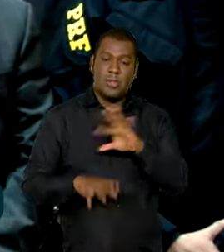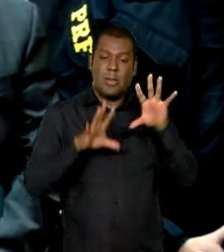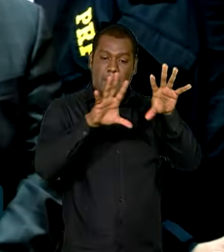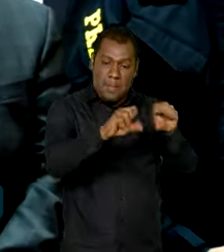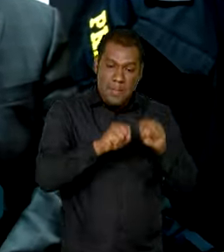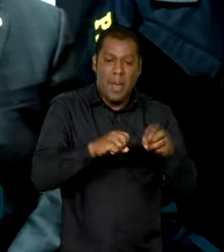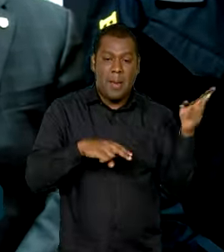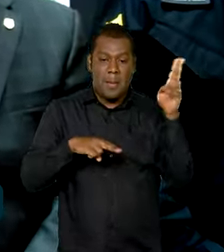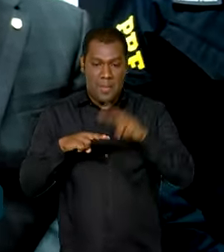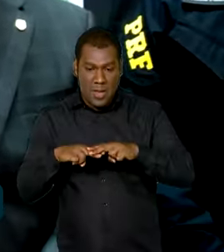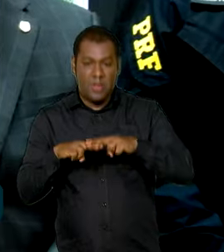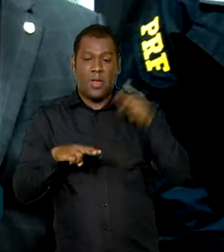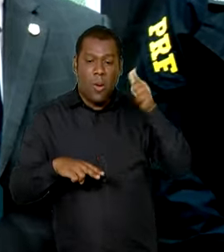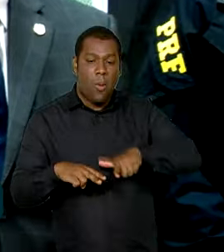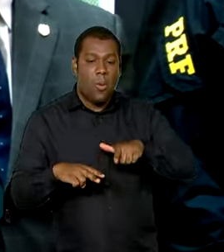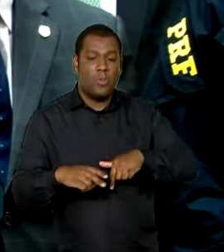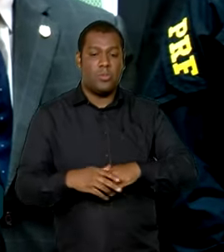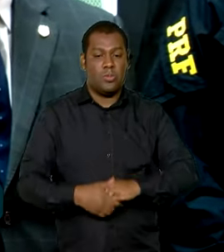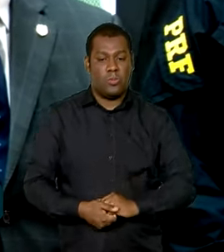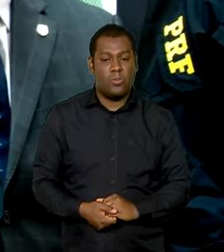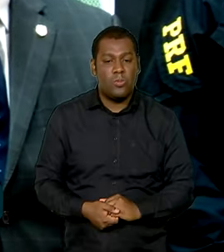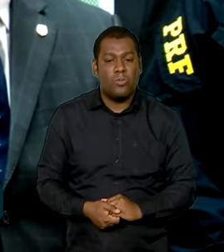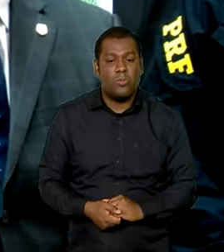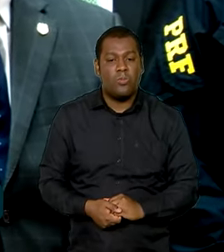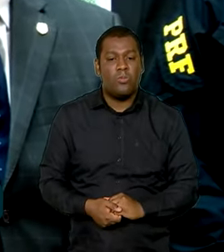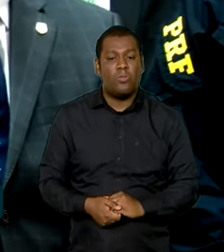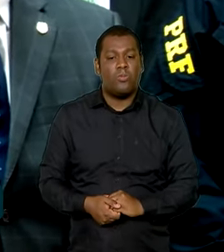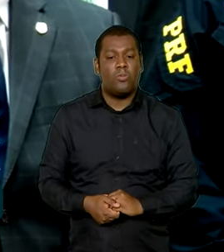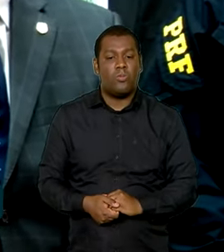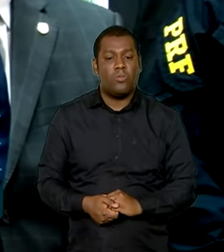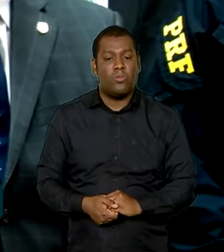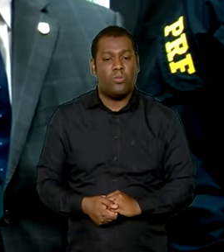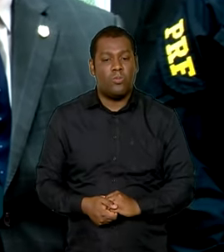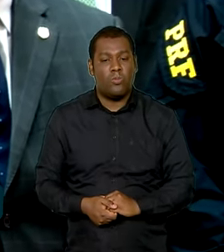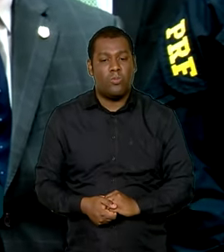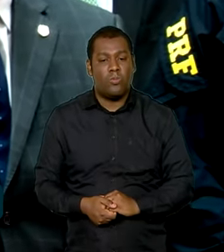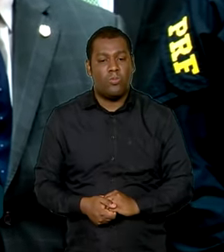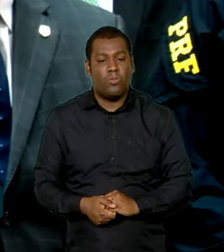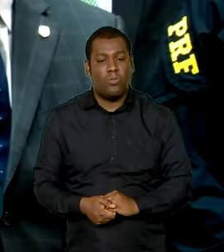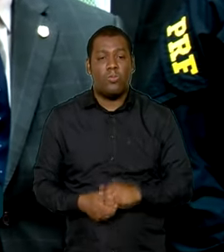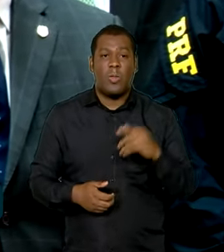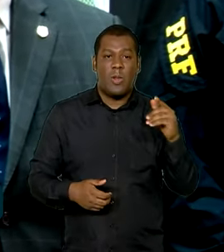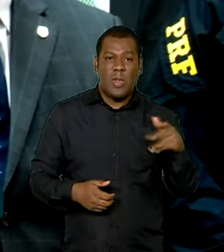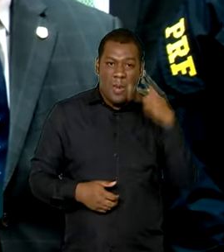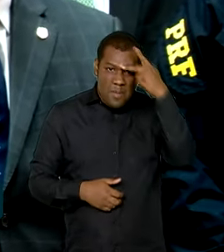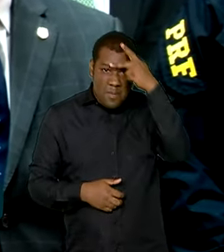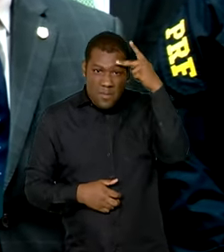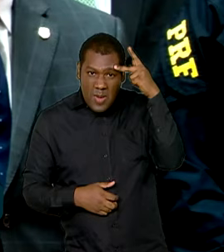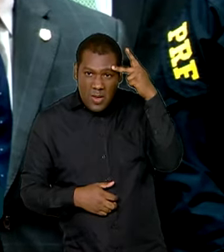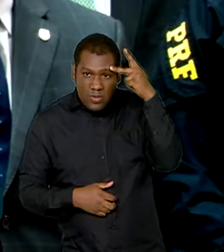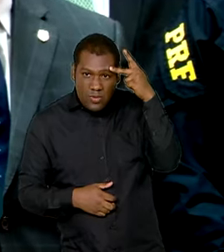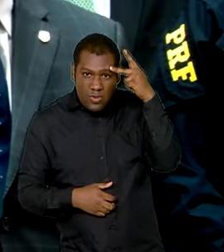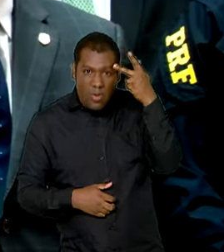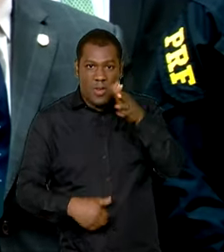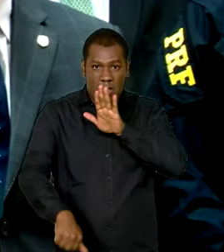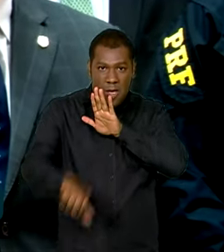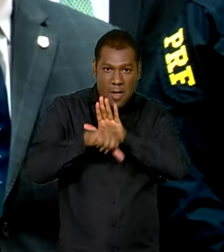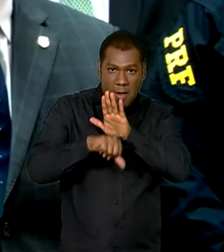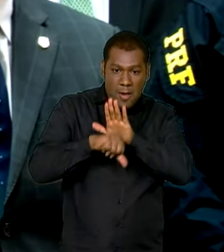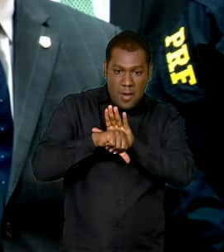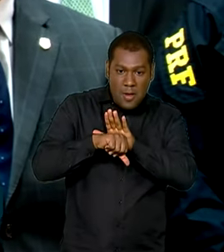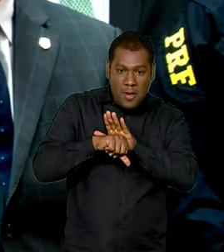foram coadjuvado por criminosos externos e tiveram por tanto